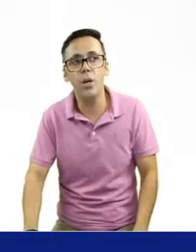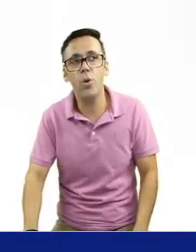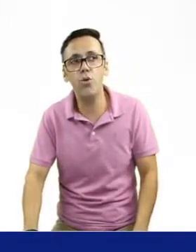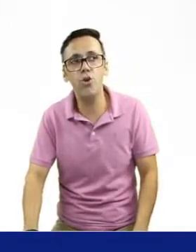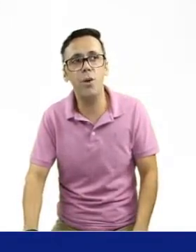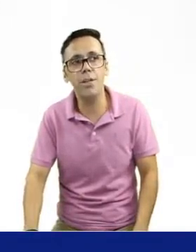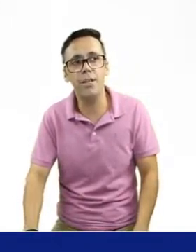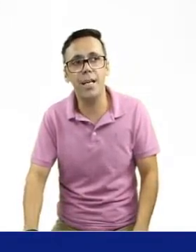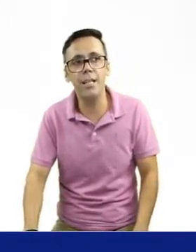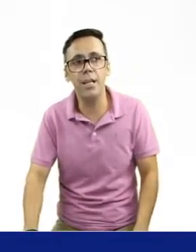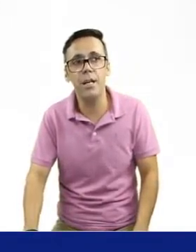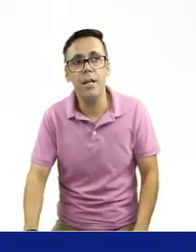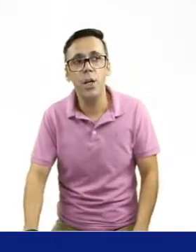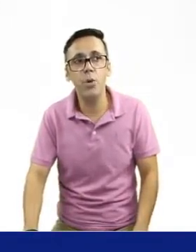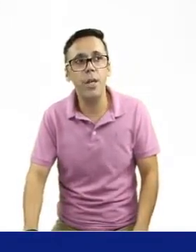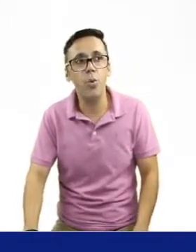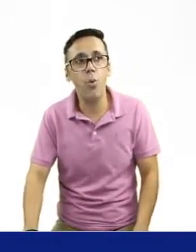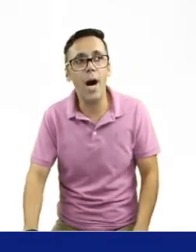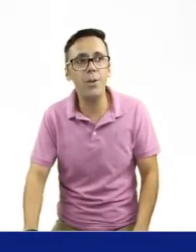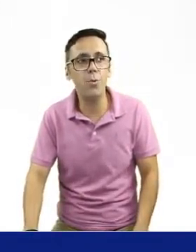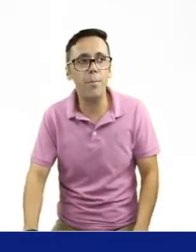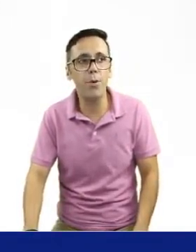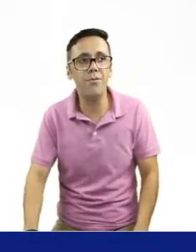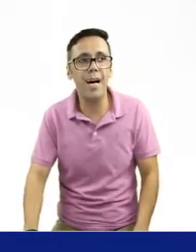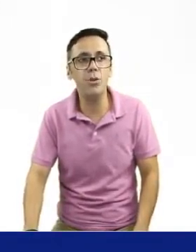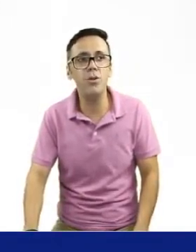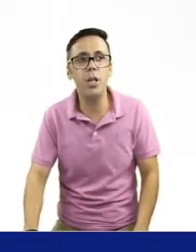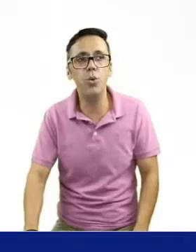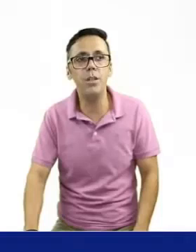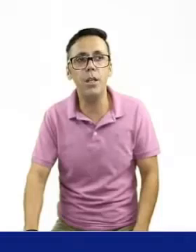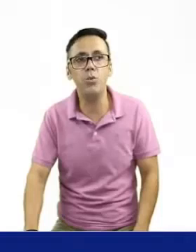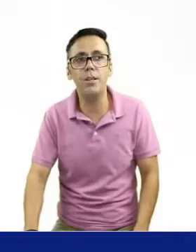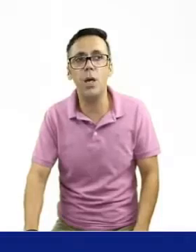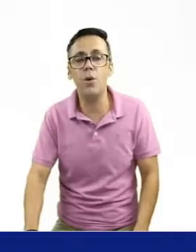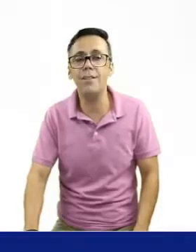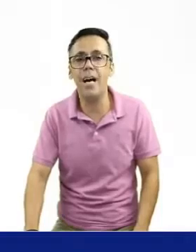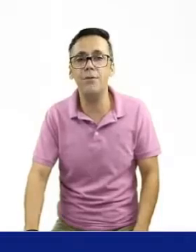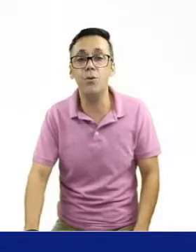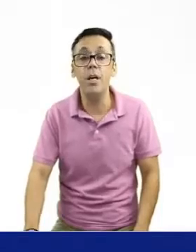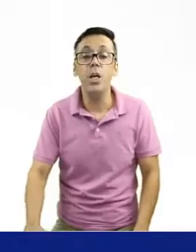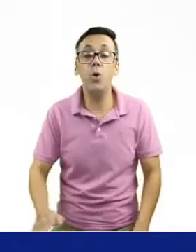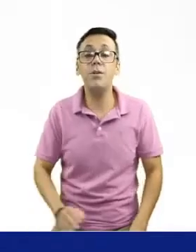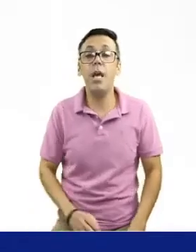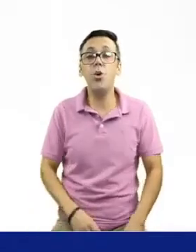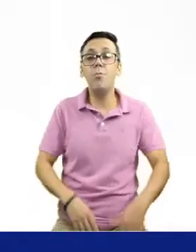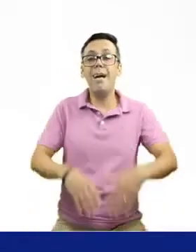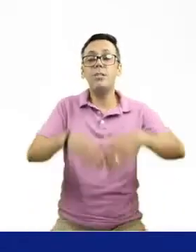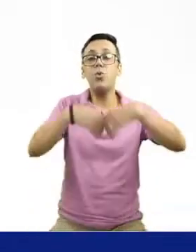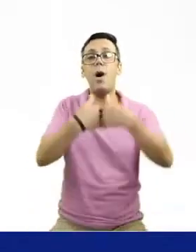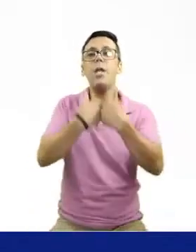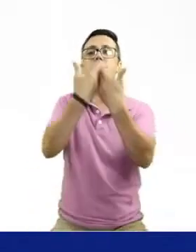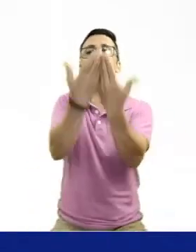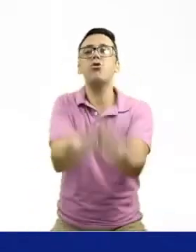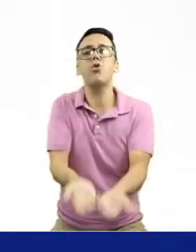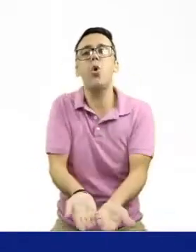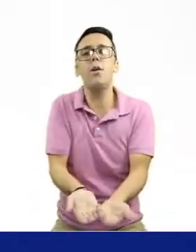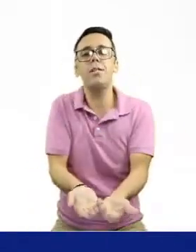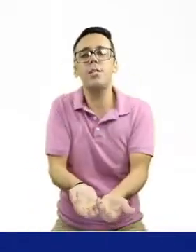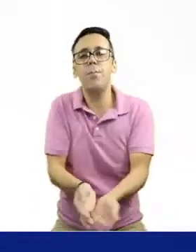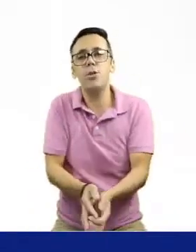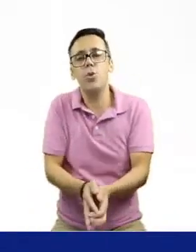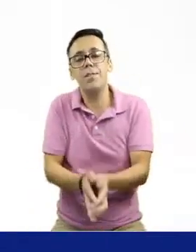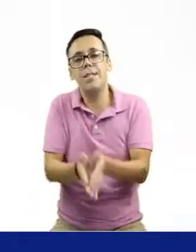a que horas continuando aqui na linha Eu tenho quatro aprovados e do quinto até o oitavo eu tenho mais quatro